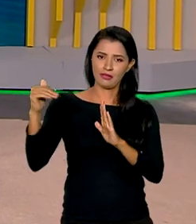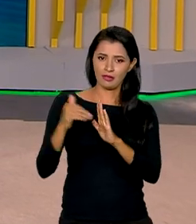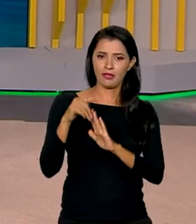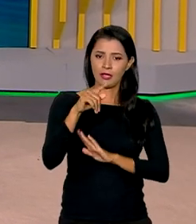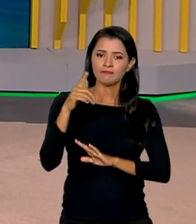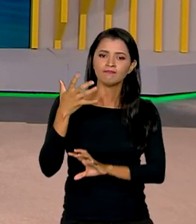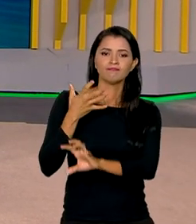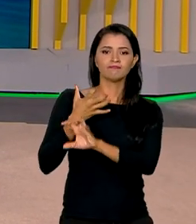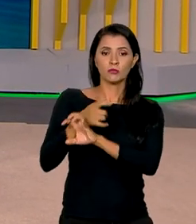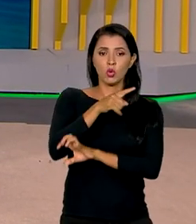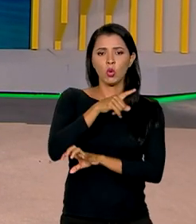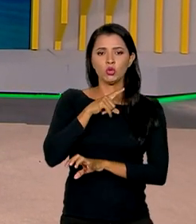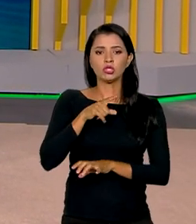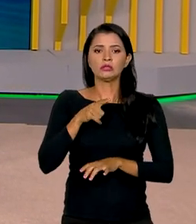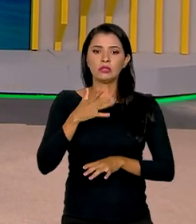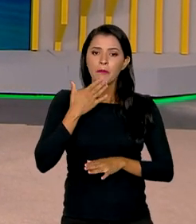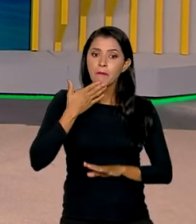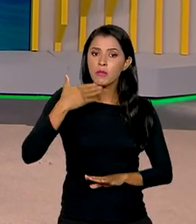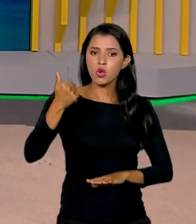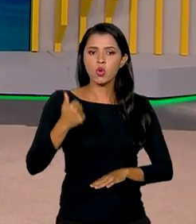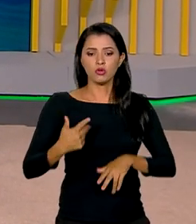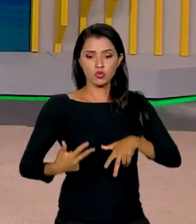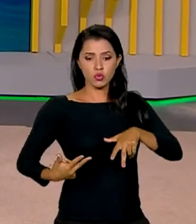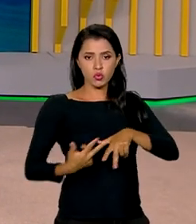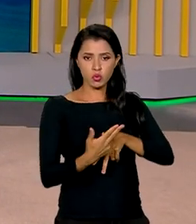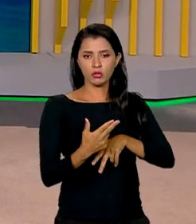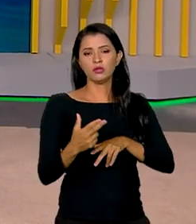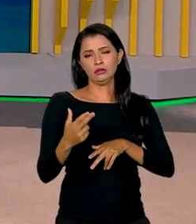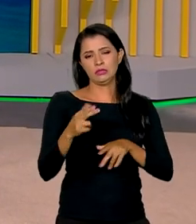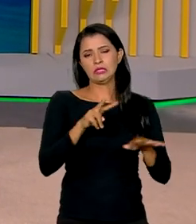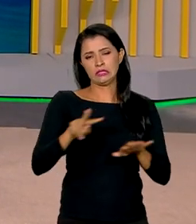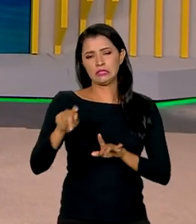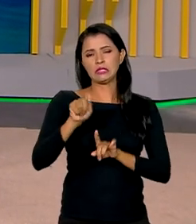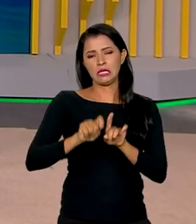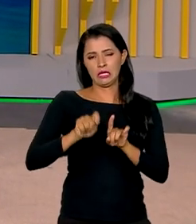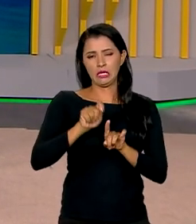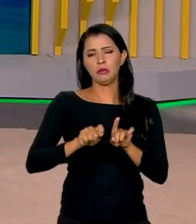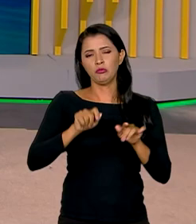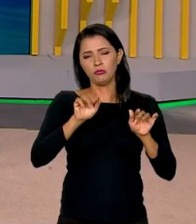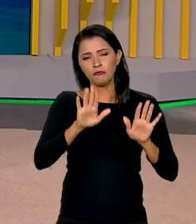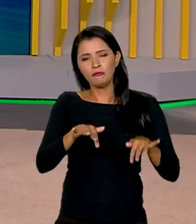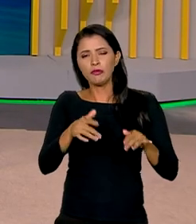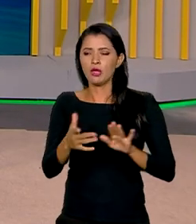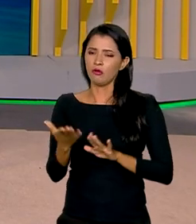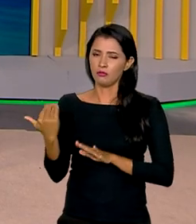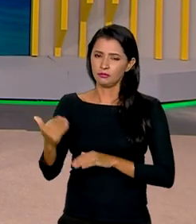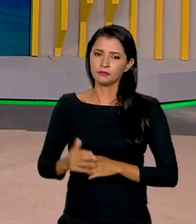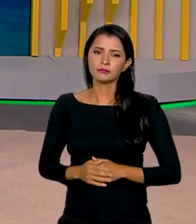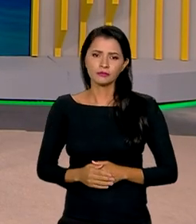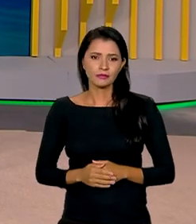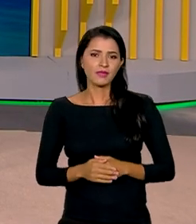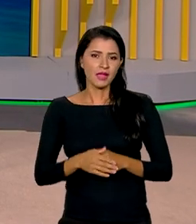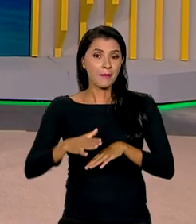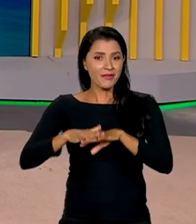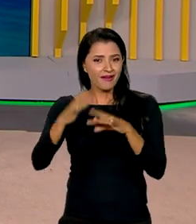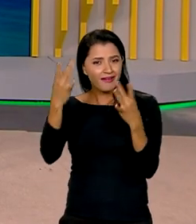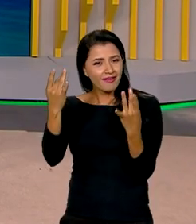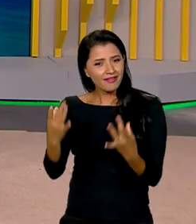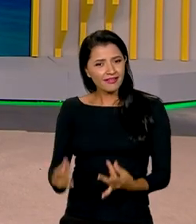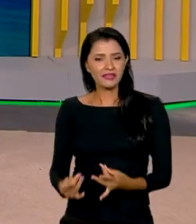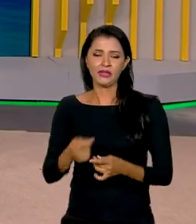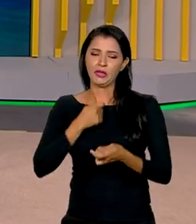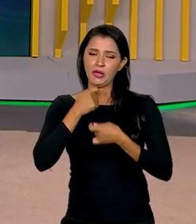Alvorada, onde se recupera da cirurgia feita no quadril no final de setembro. Certo, Roberto. E quem tem mais detalhes é a